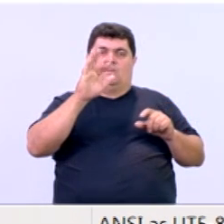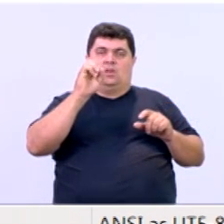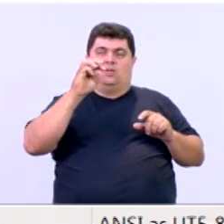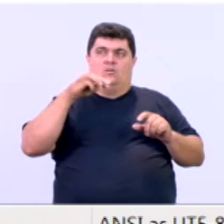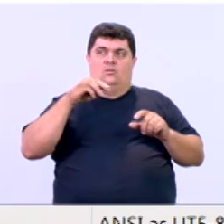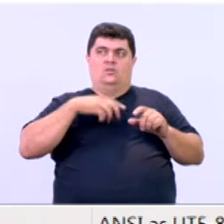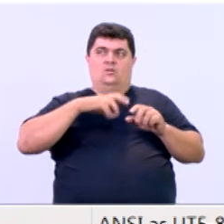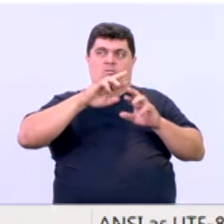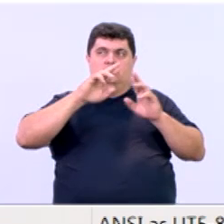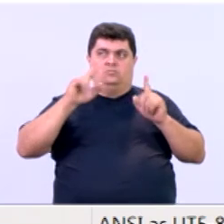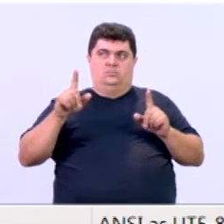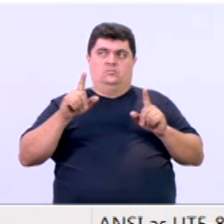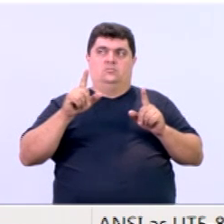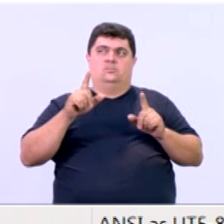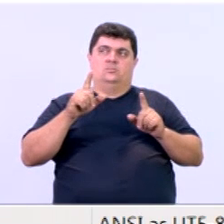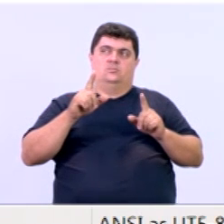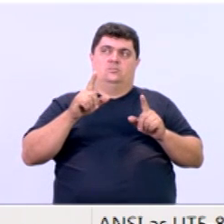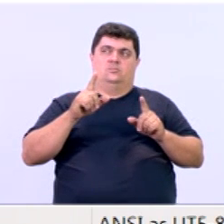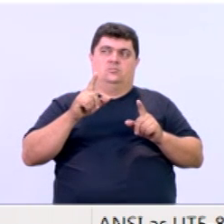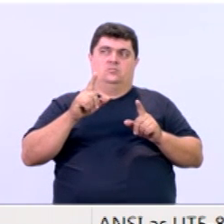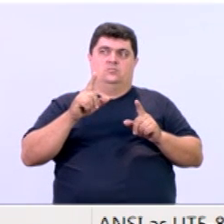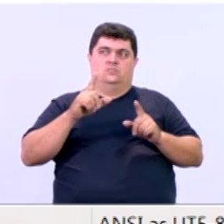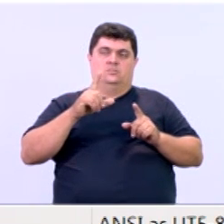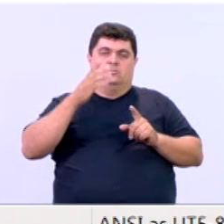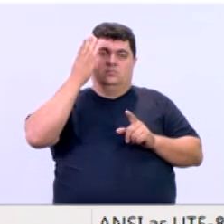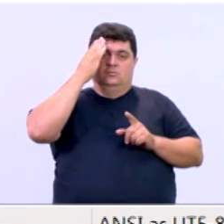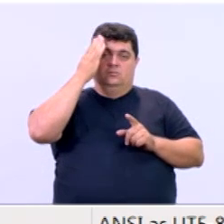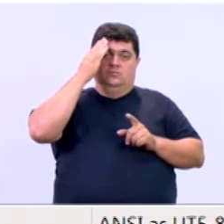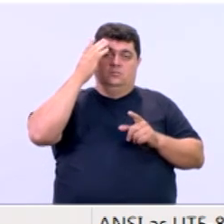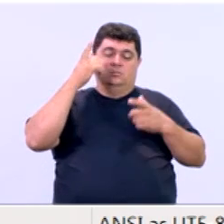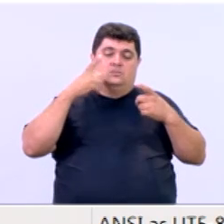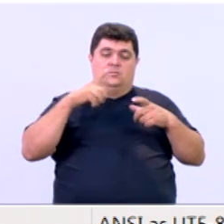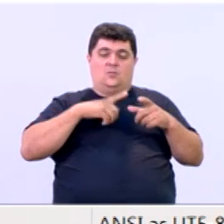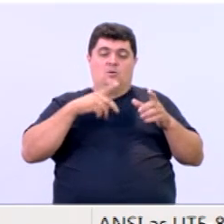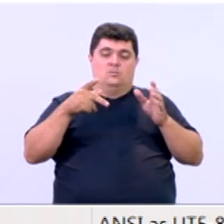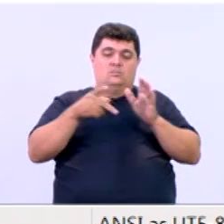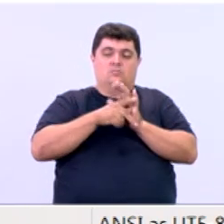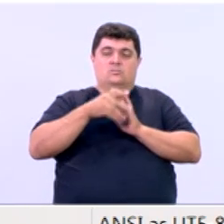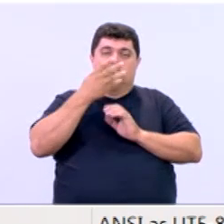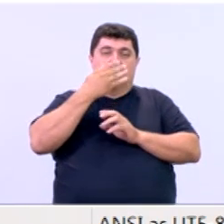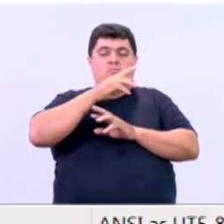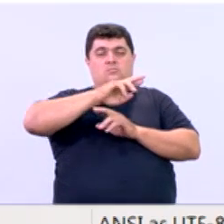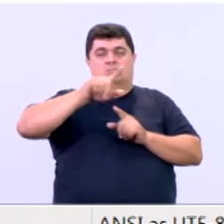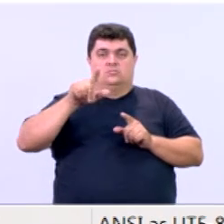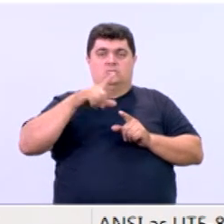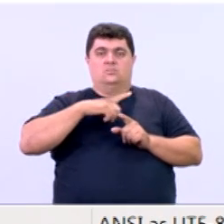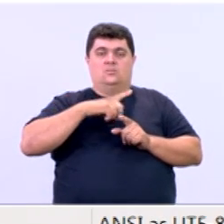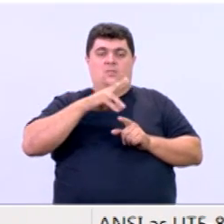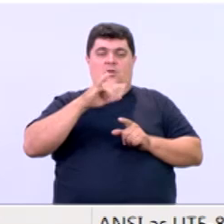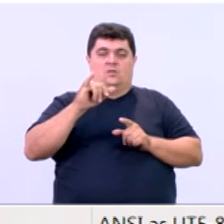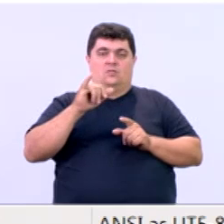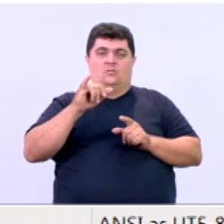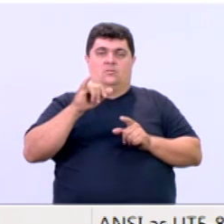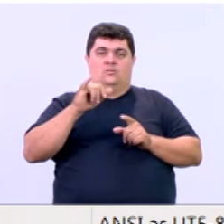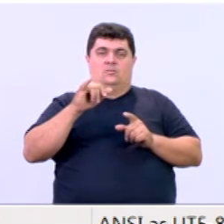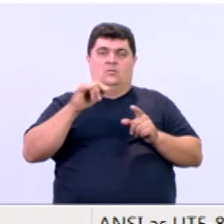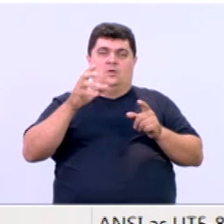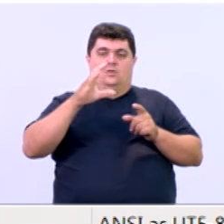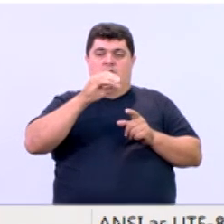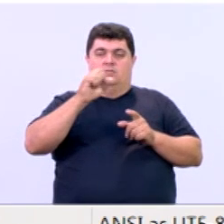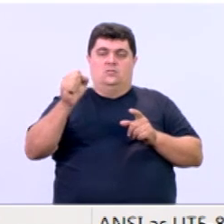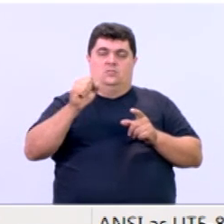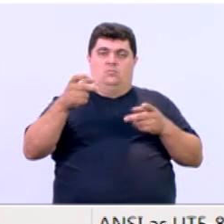diferente. Por quê? Então você sabe quando você está num campo mais específico, ele vai sobrescrever a informação do